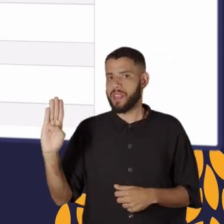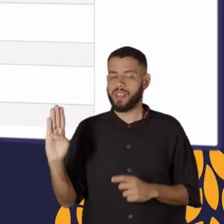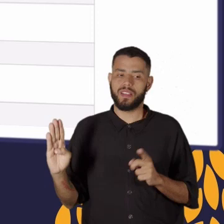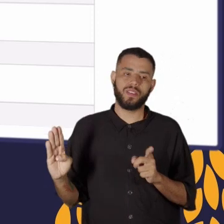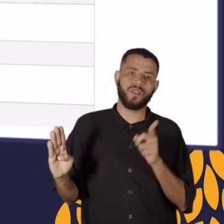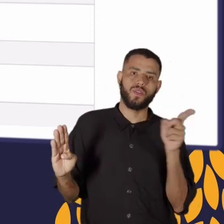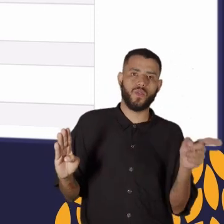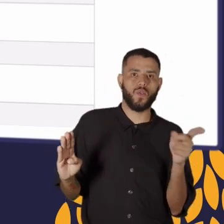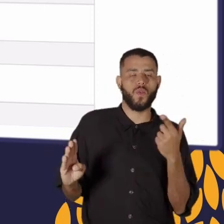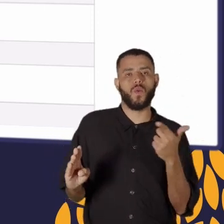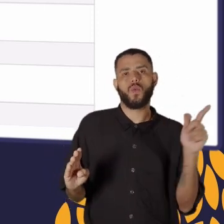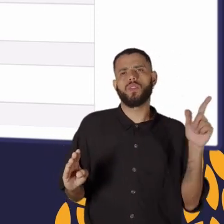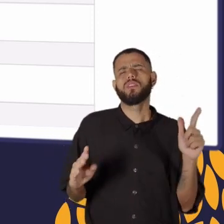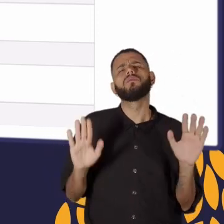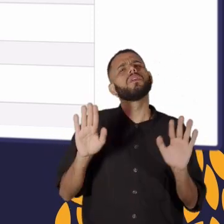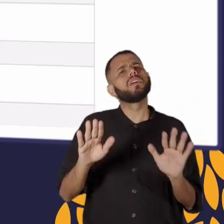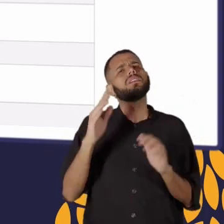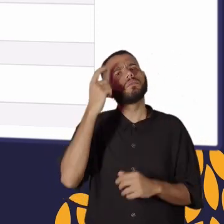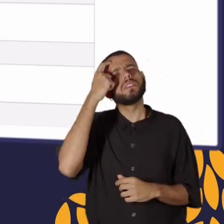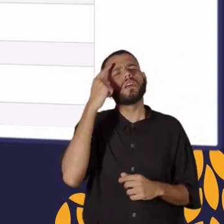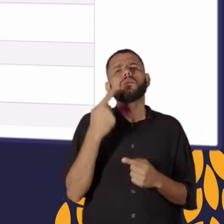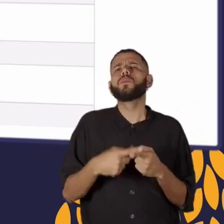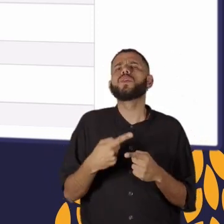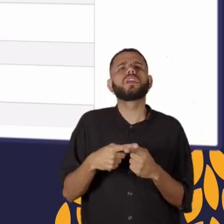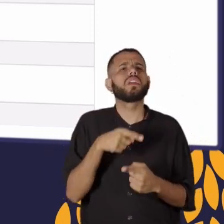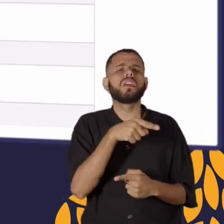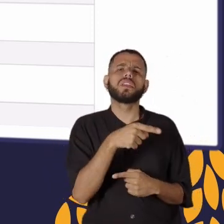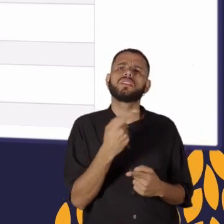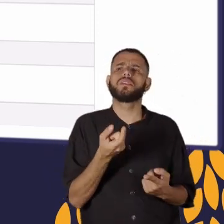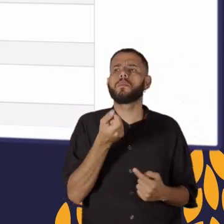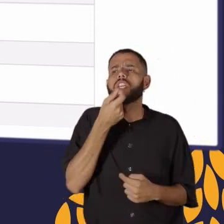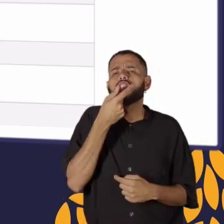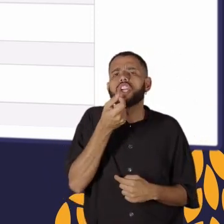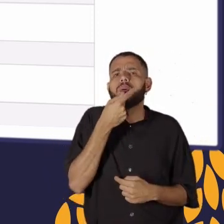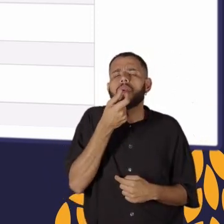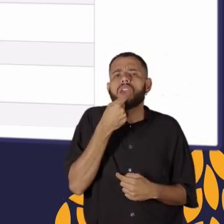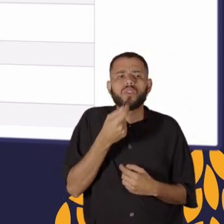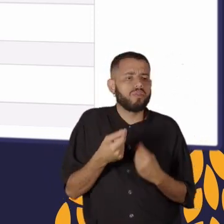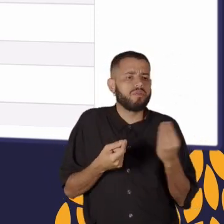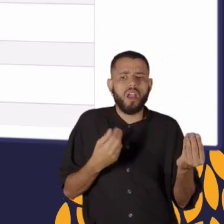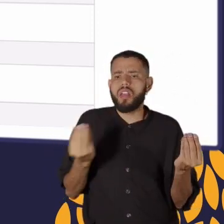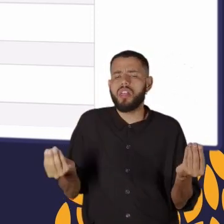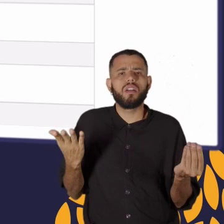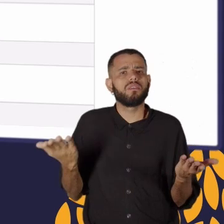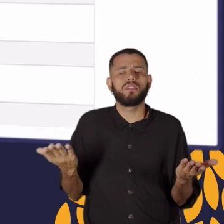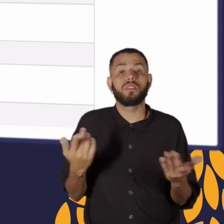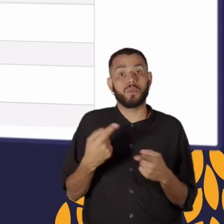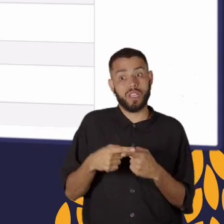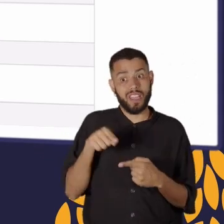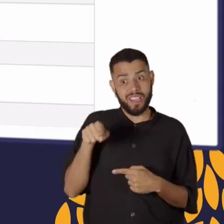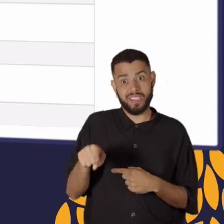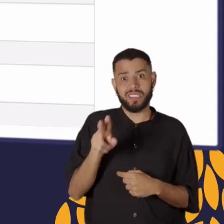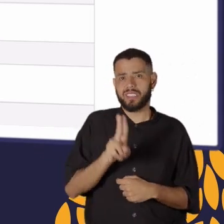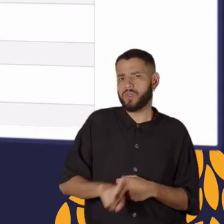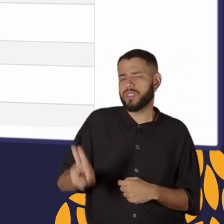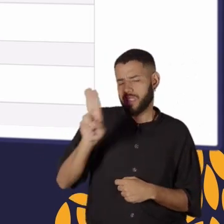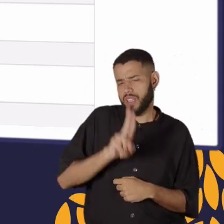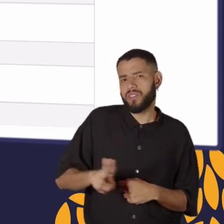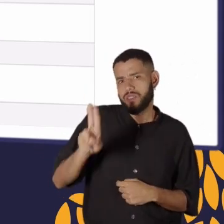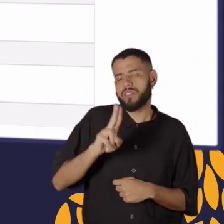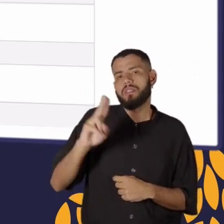podem perguntar por que esses medicamentos, porque são esses os medicamentos que são utilizados na rede de saúde de Brasília